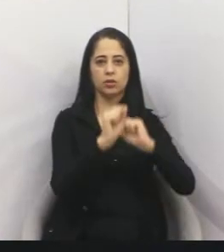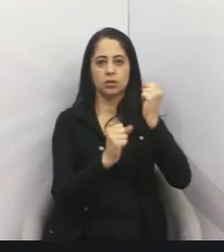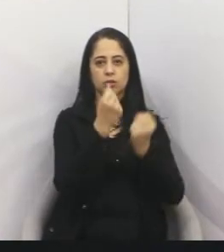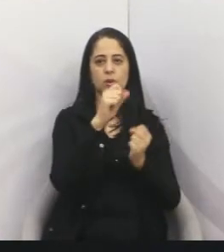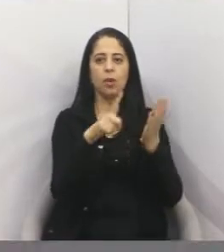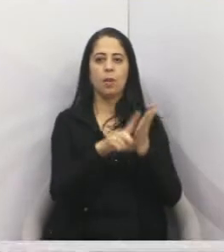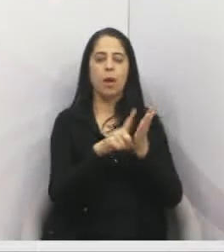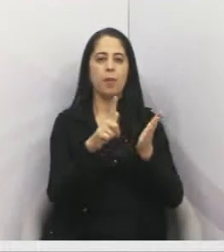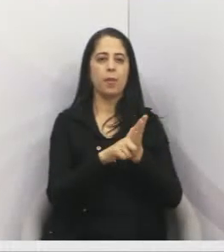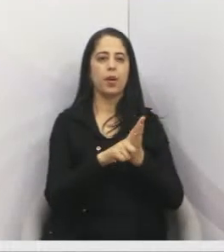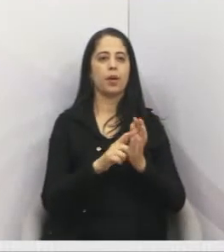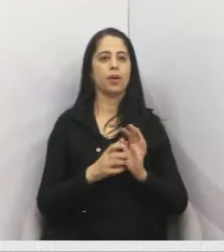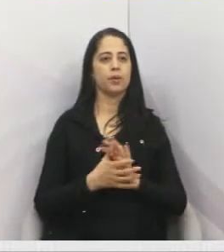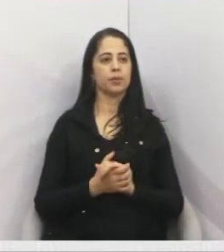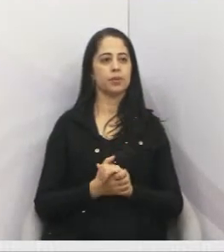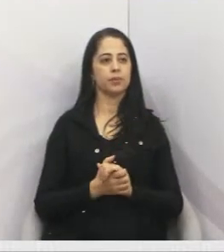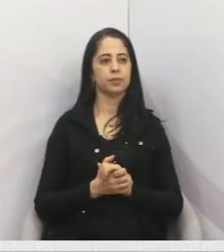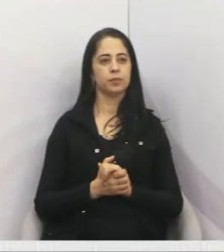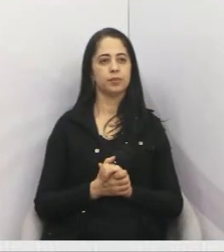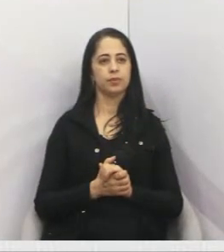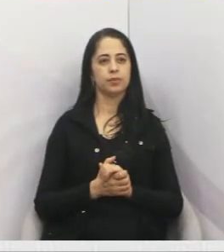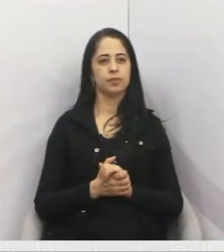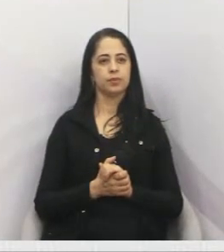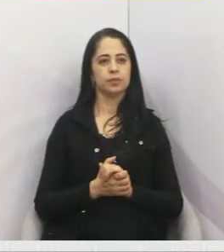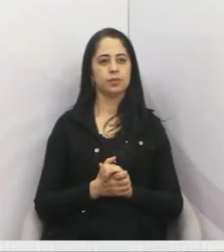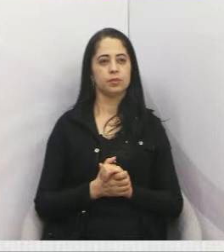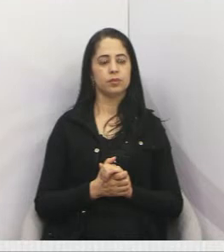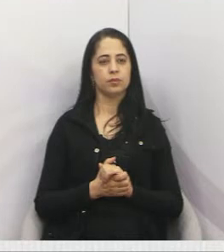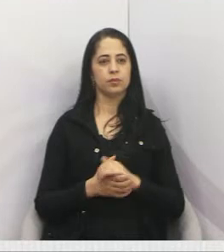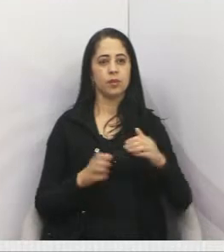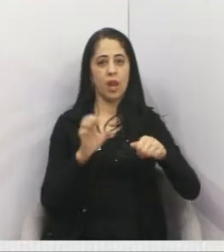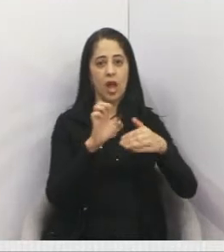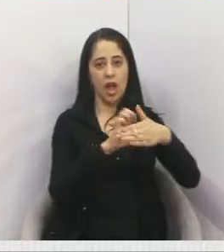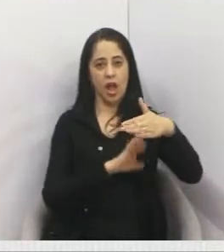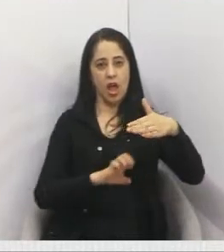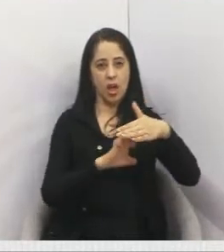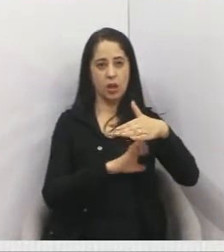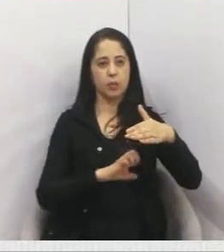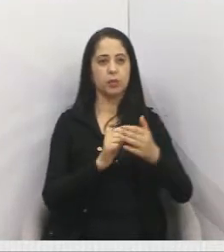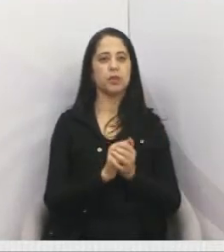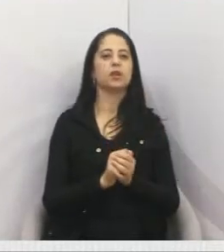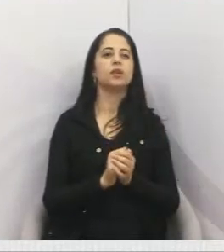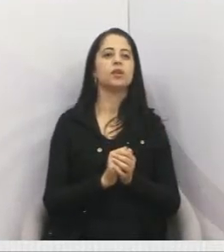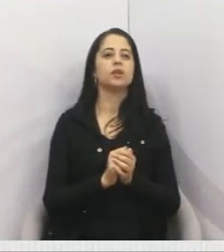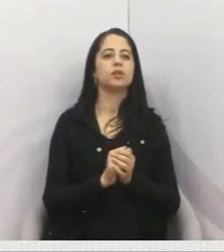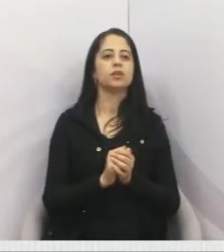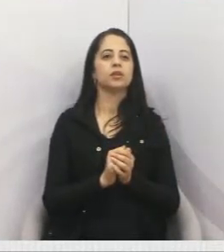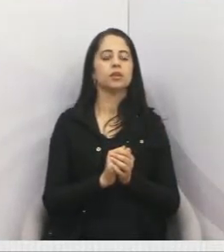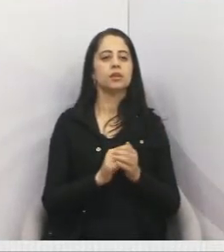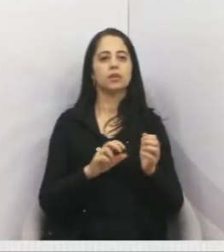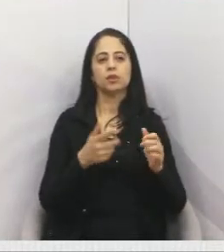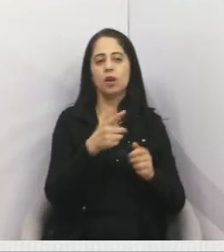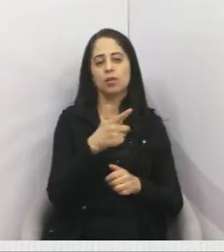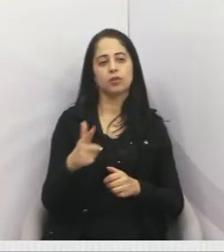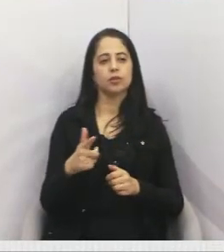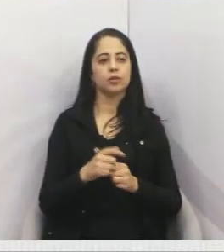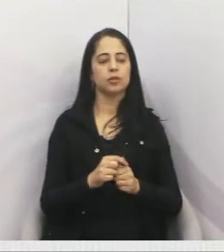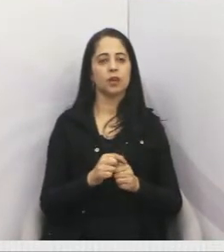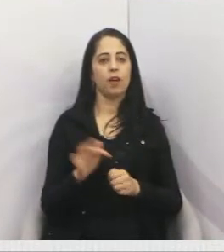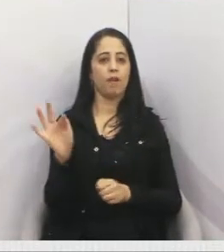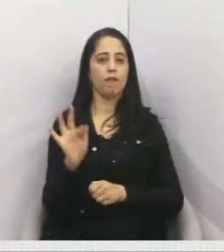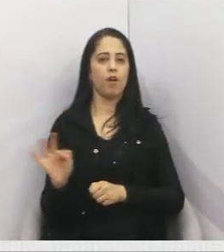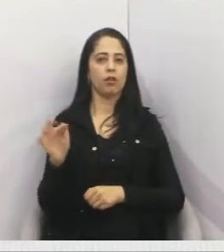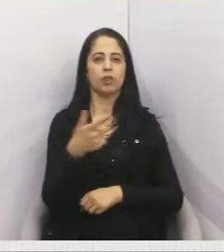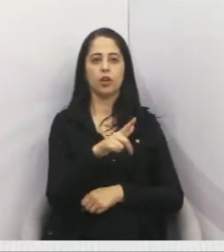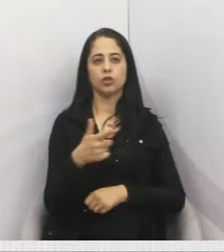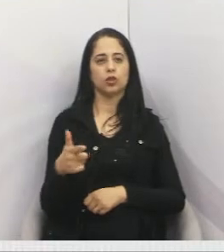Papelão, Sindicato dos Papeleiros, né? Tá. Empresas ou entidades profissionais, em branco, entidades acadêmicas de